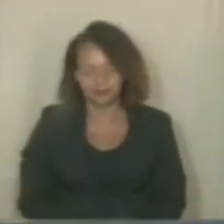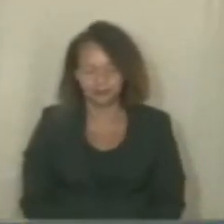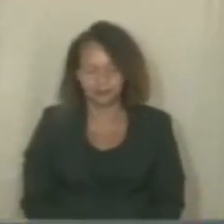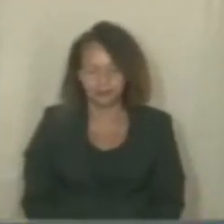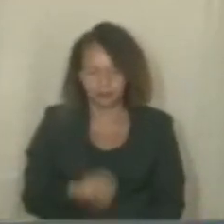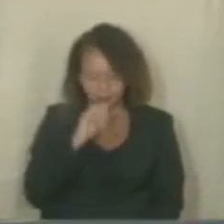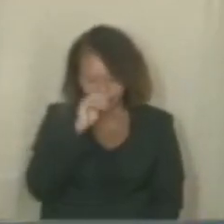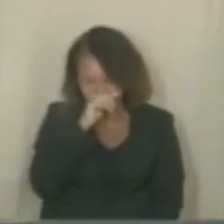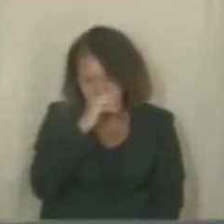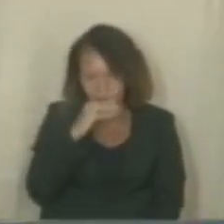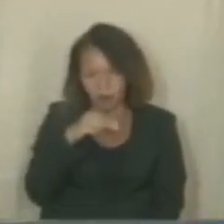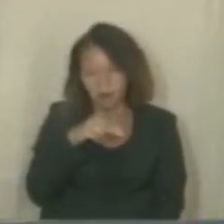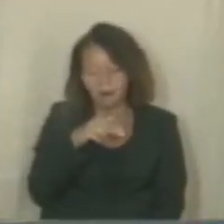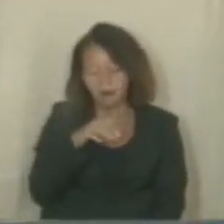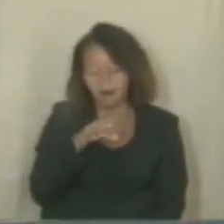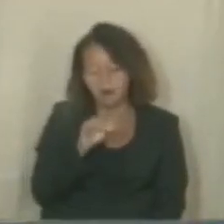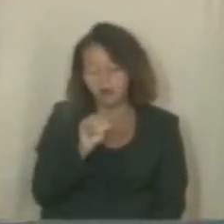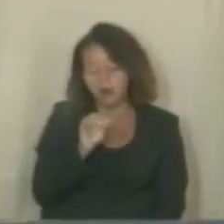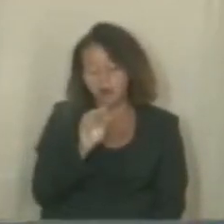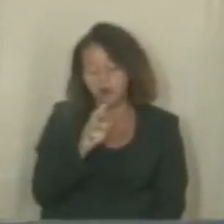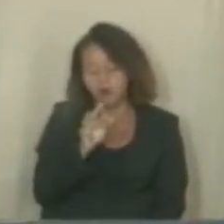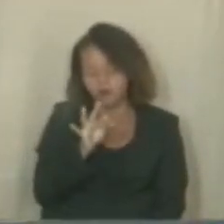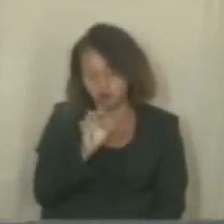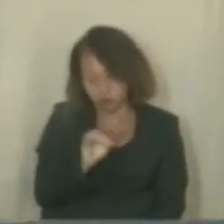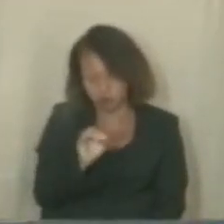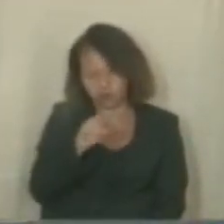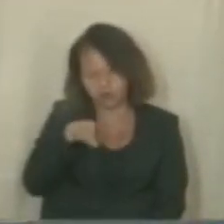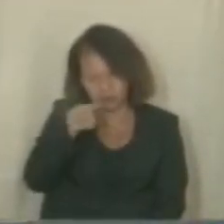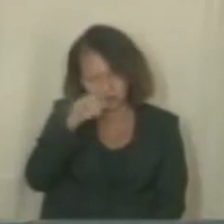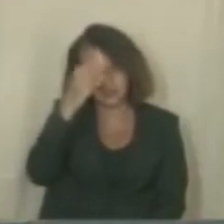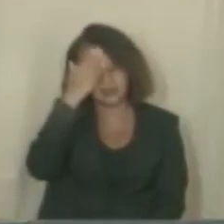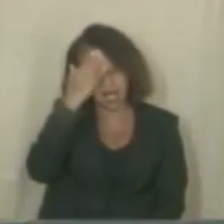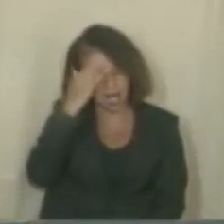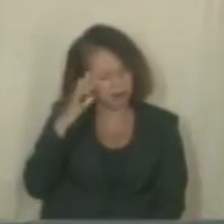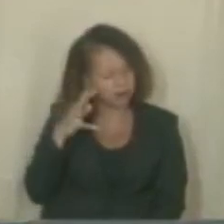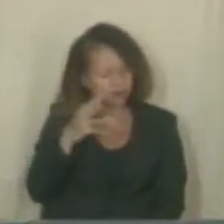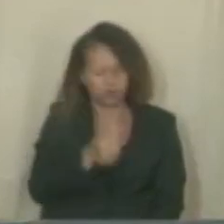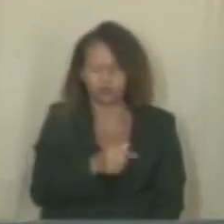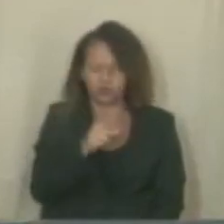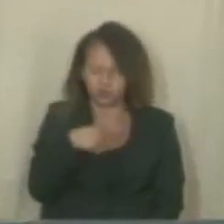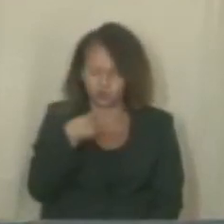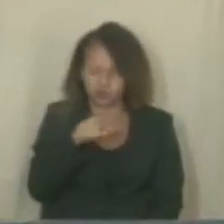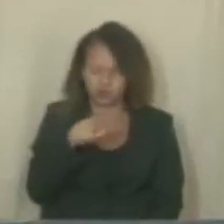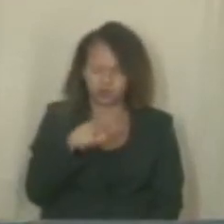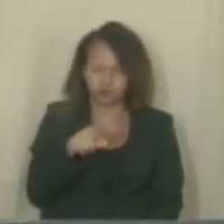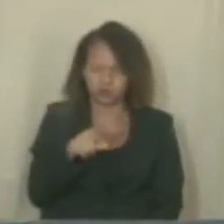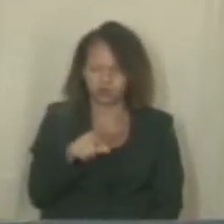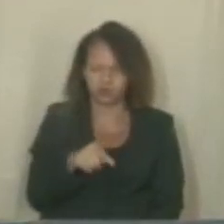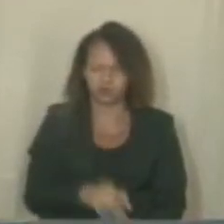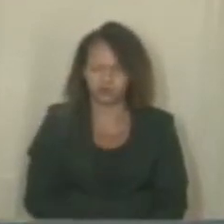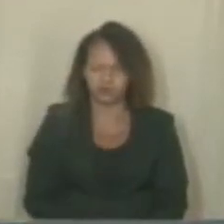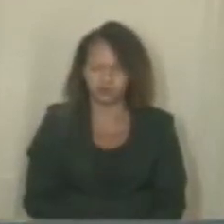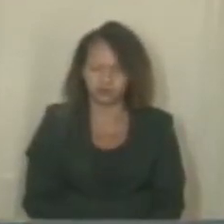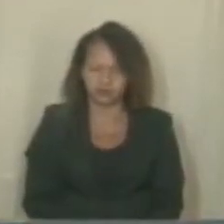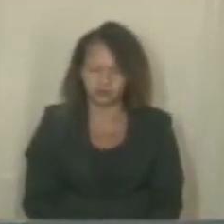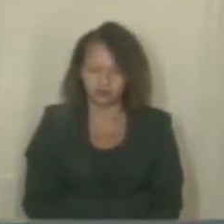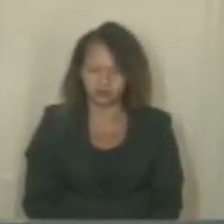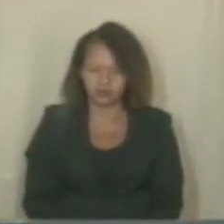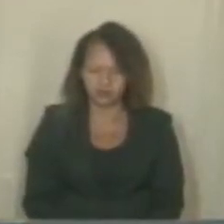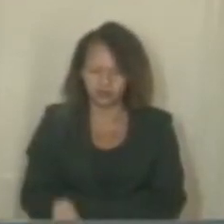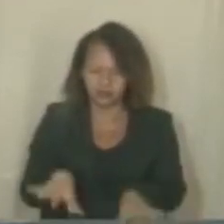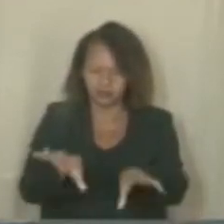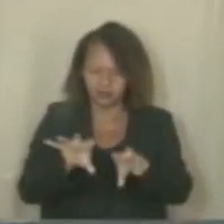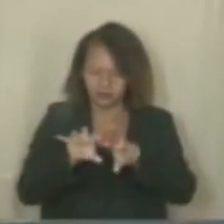O mofo, todo mundo aqui sabe, senhores vereadores, vereadoras, sabe que o mofo